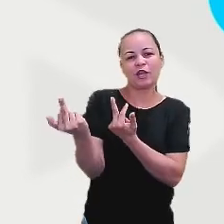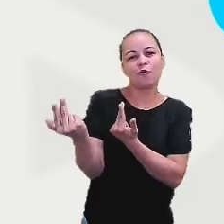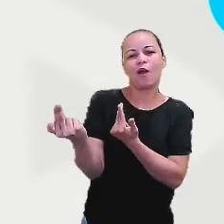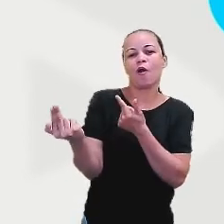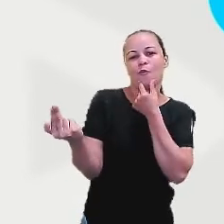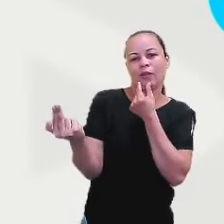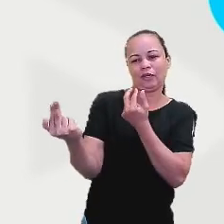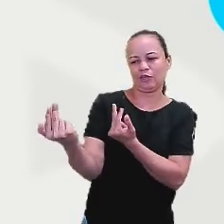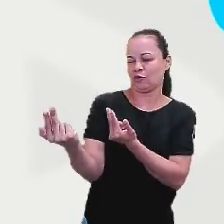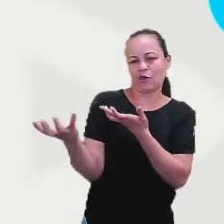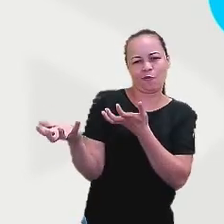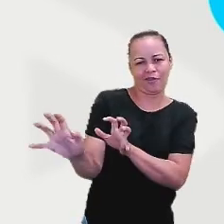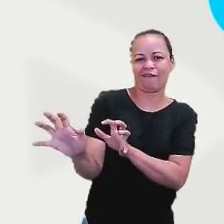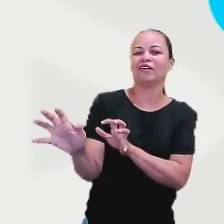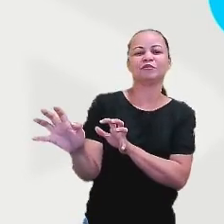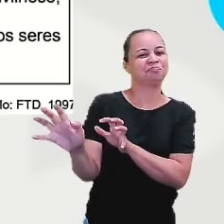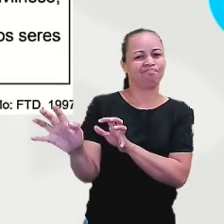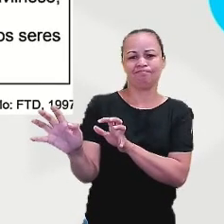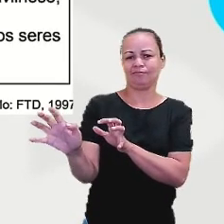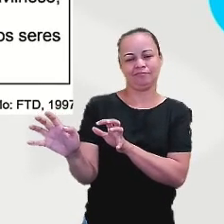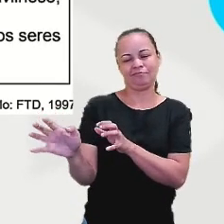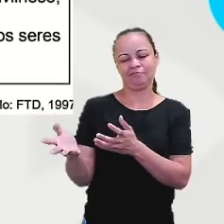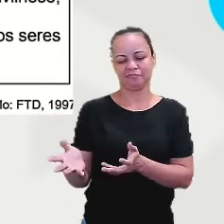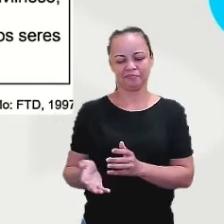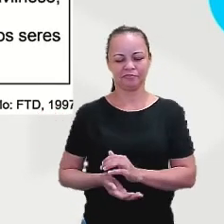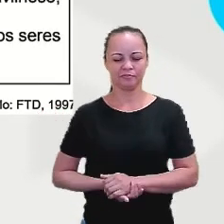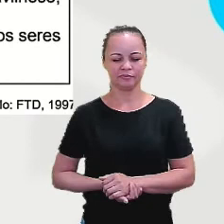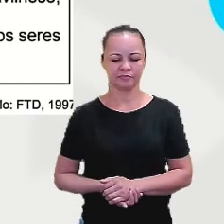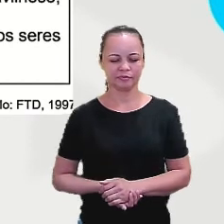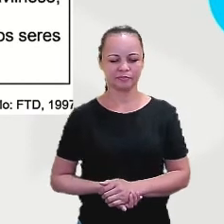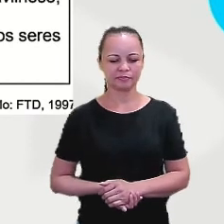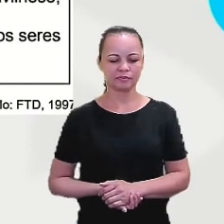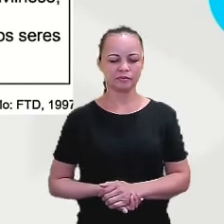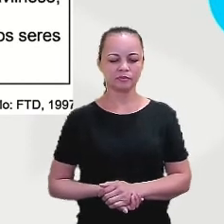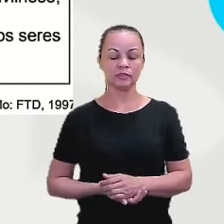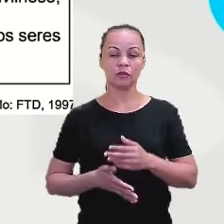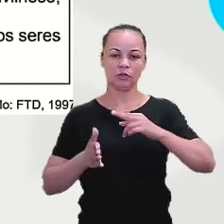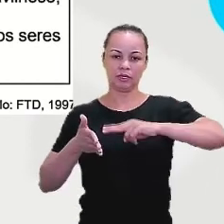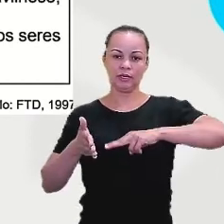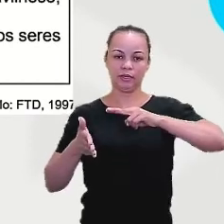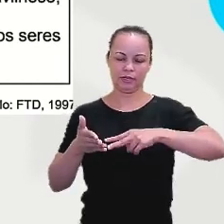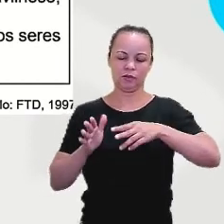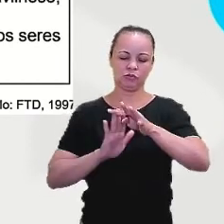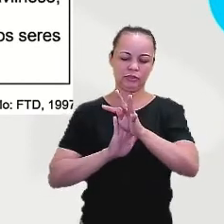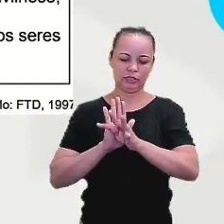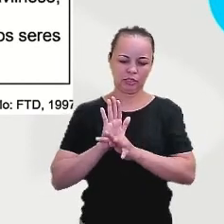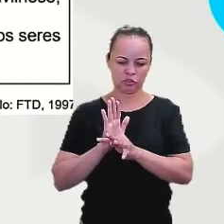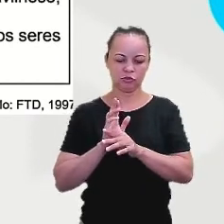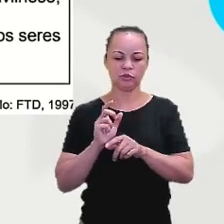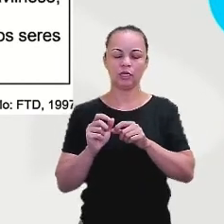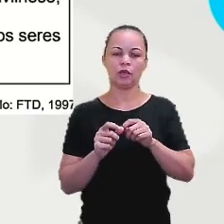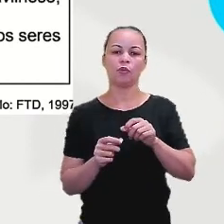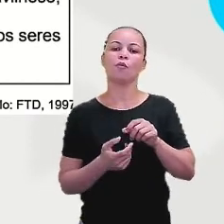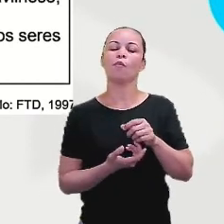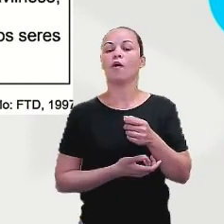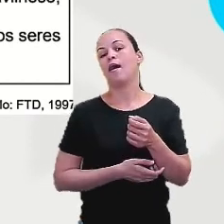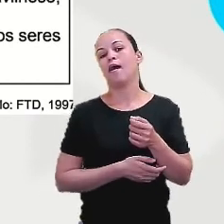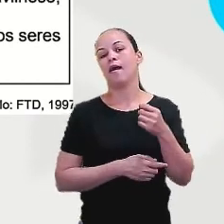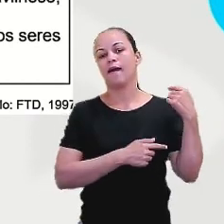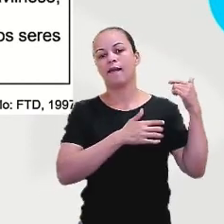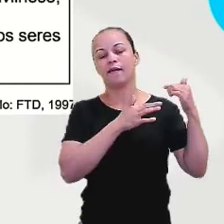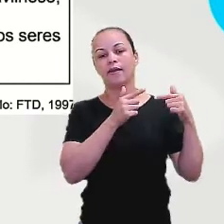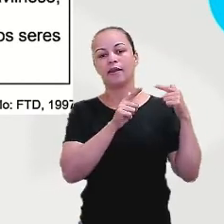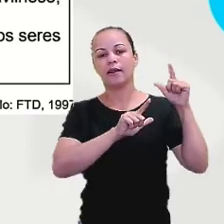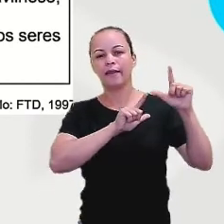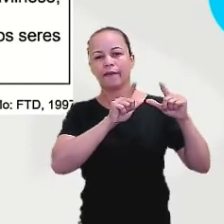E ele deve ter os motivos dele, né? Vamos agora ler esse texto, que trata-se de uma lenda dos